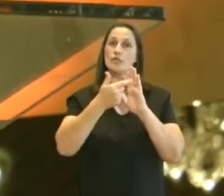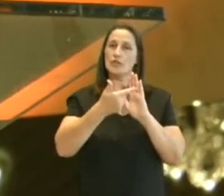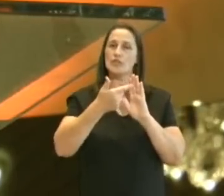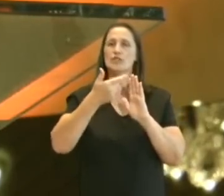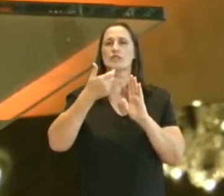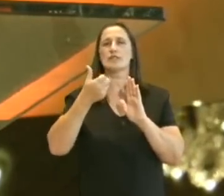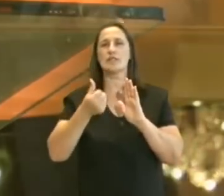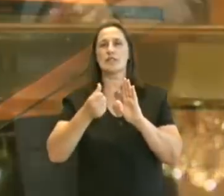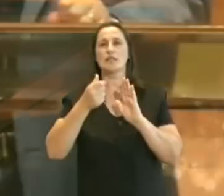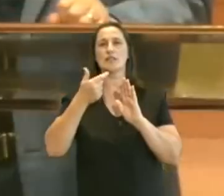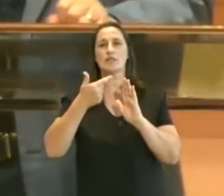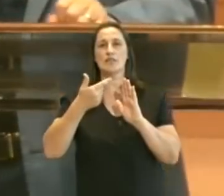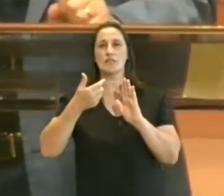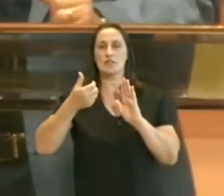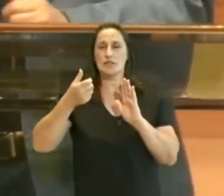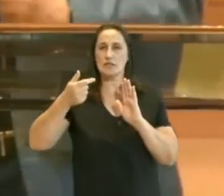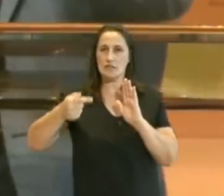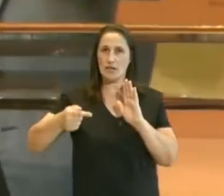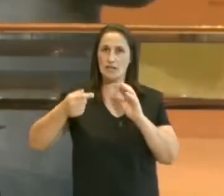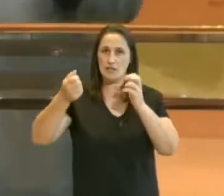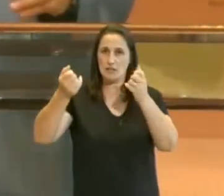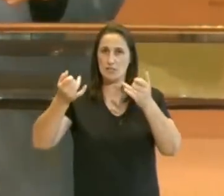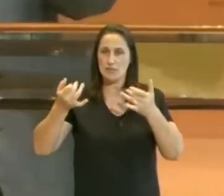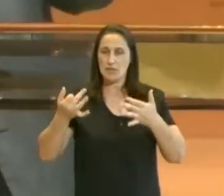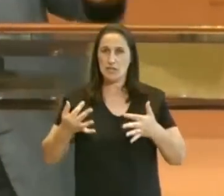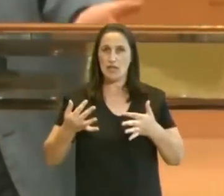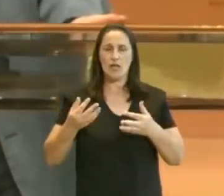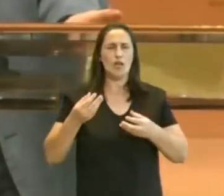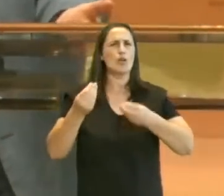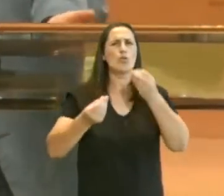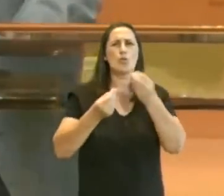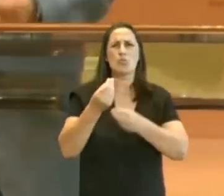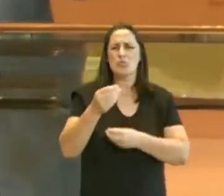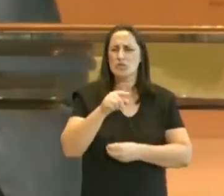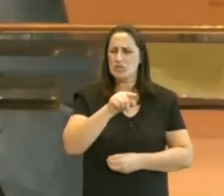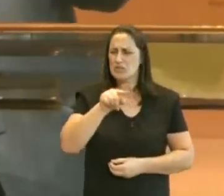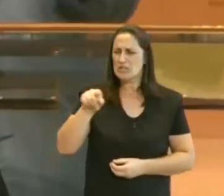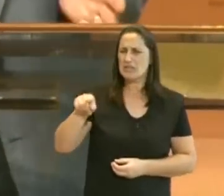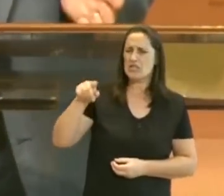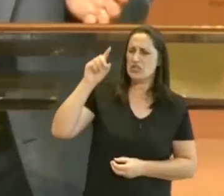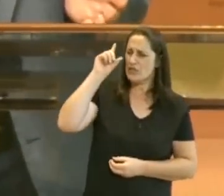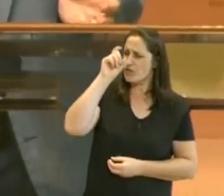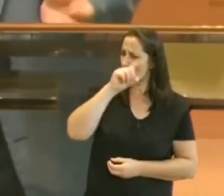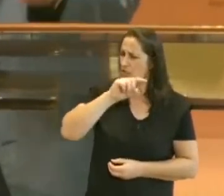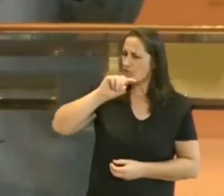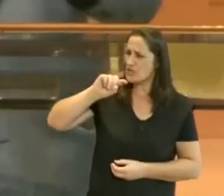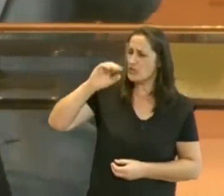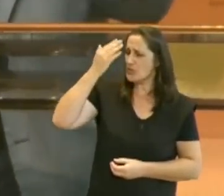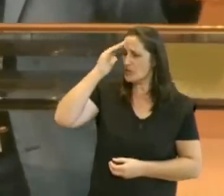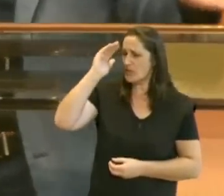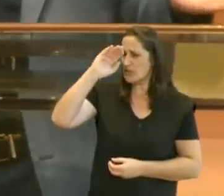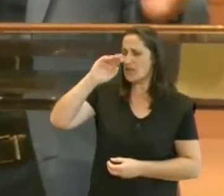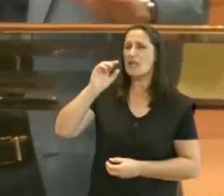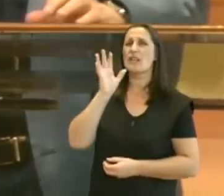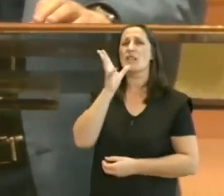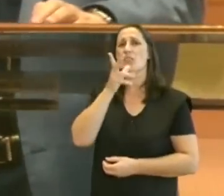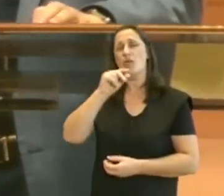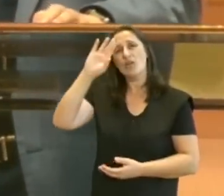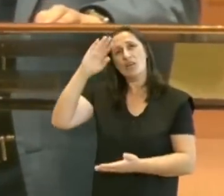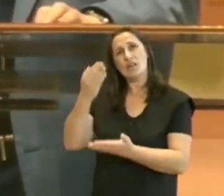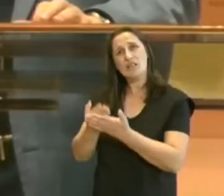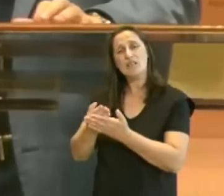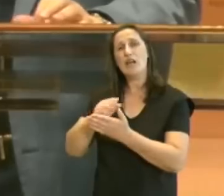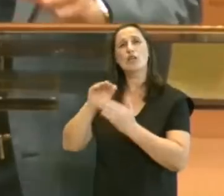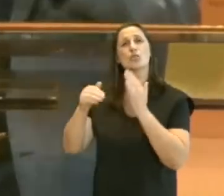assim: e ele lhes disse: como vocês custam a entender e como demoram a crer em tudo que os profetas